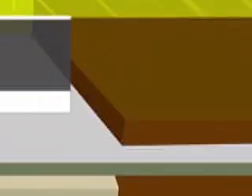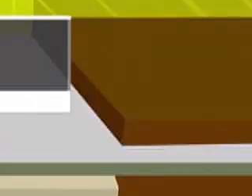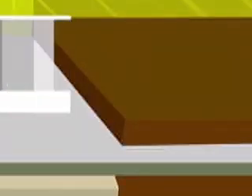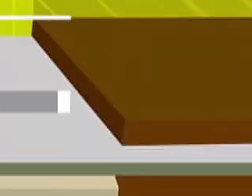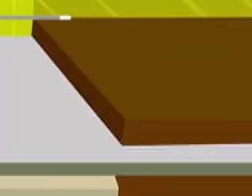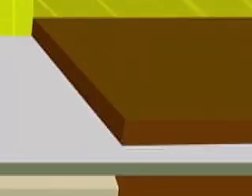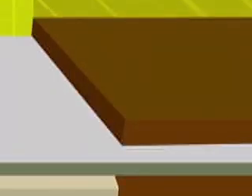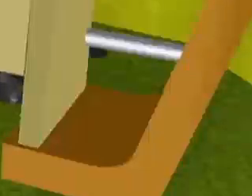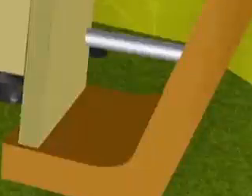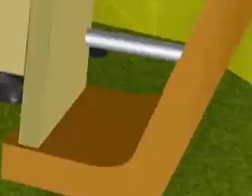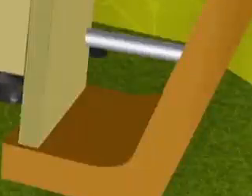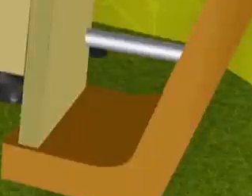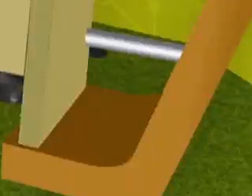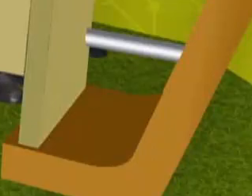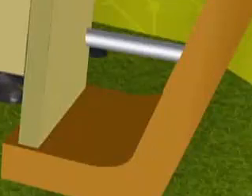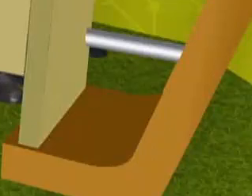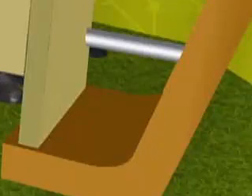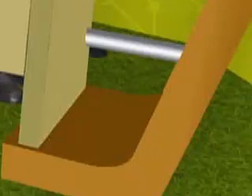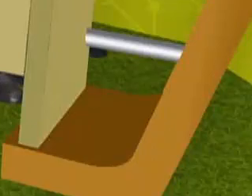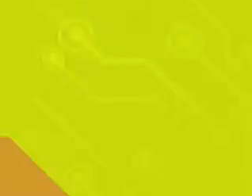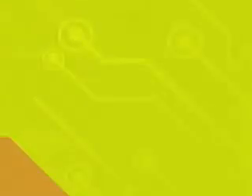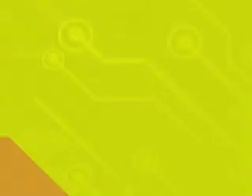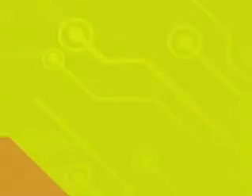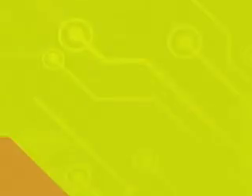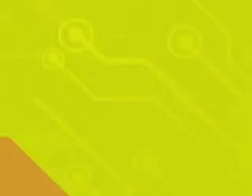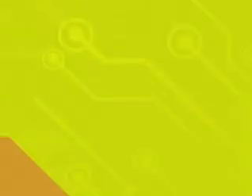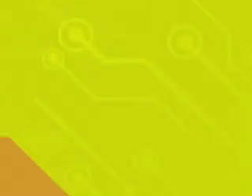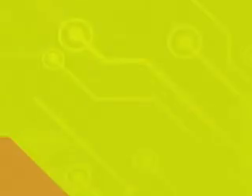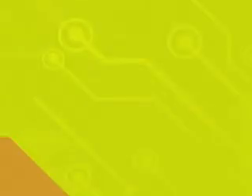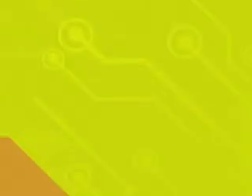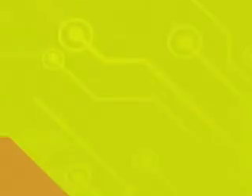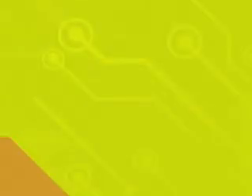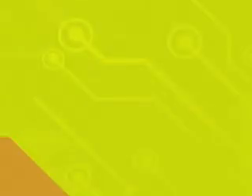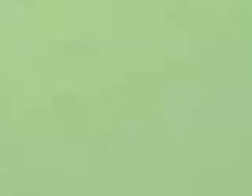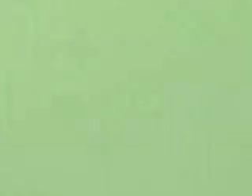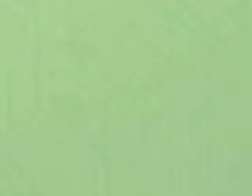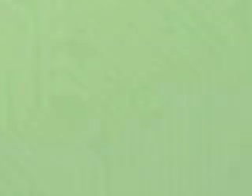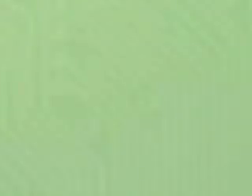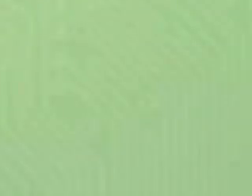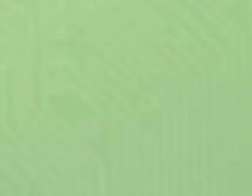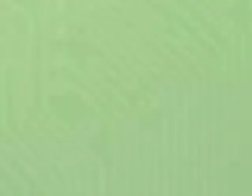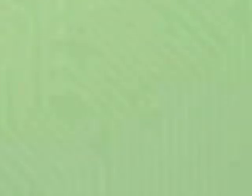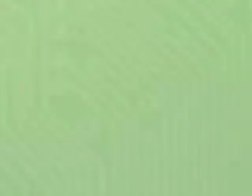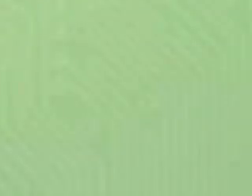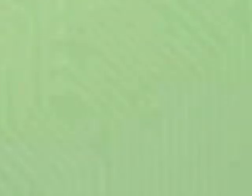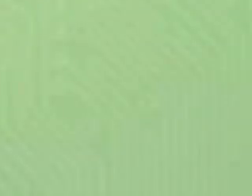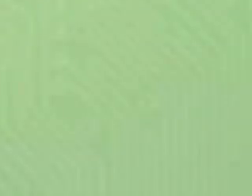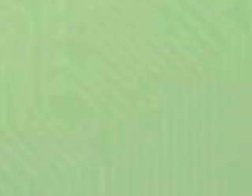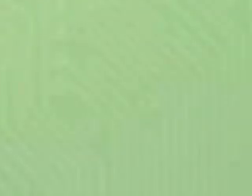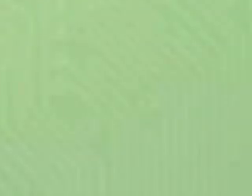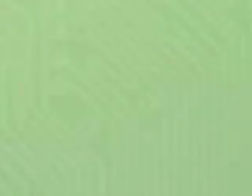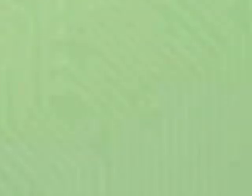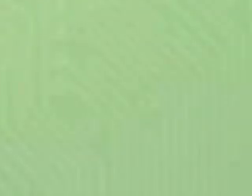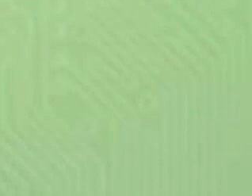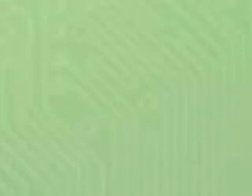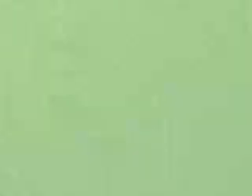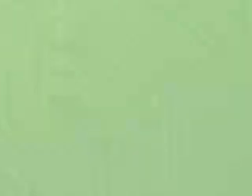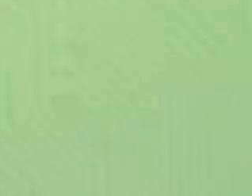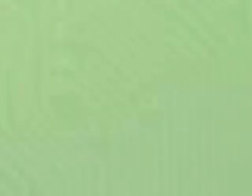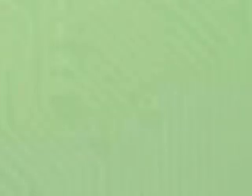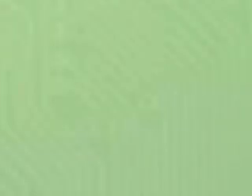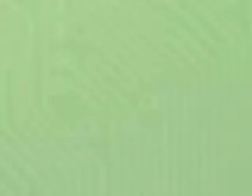nesta aula? Vamos relembrar? Na aula de hoje você pôde conhecer os conceitos de desenvolvimento